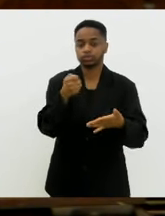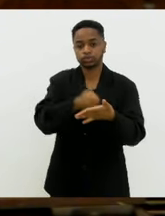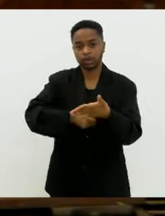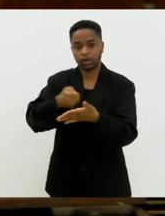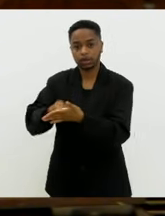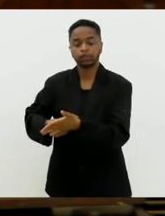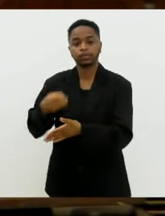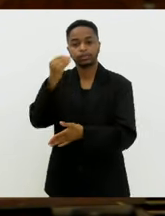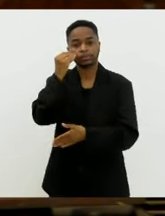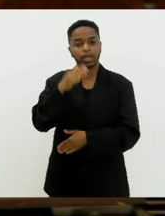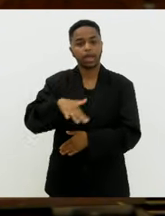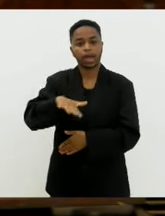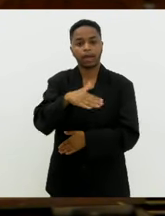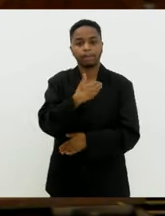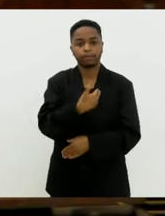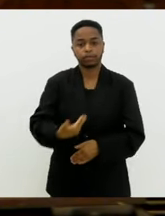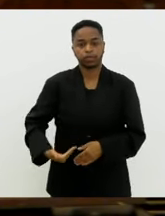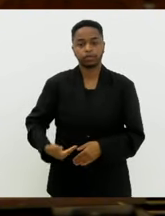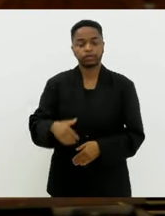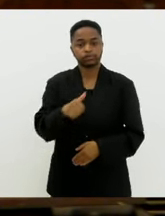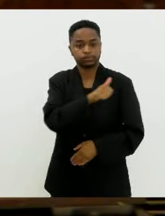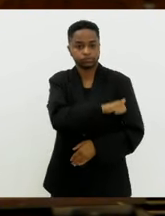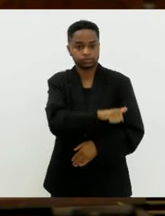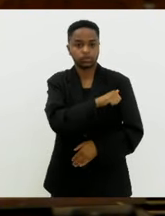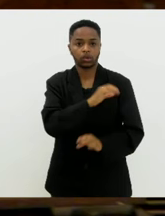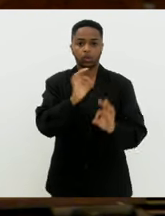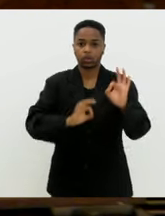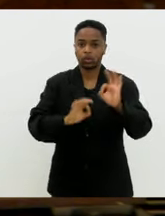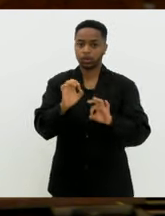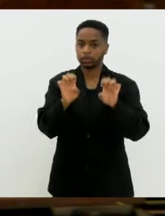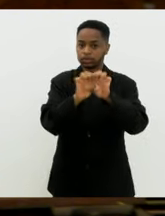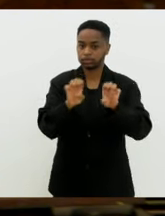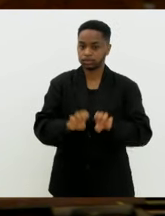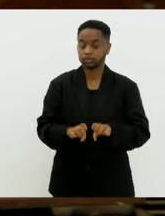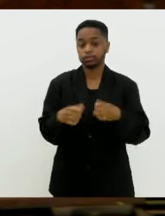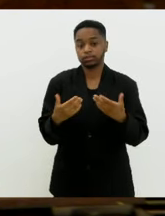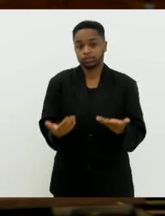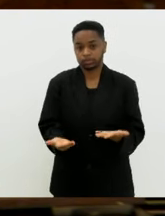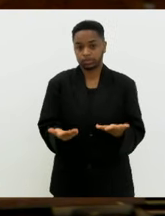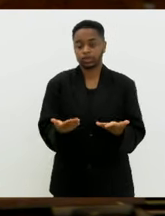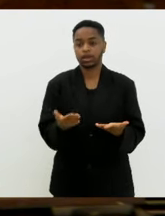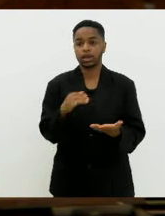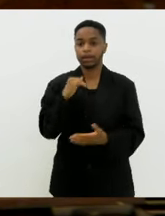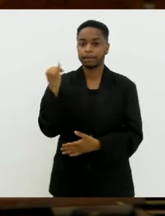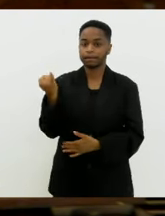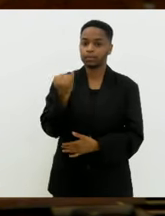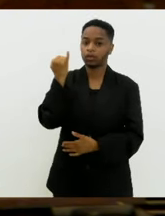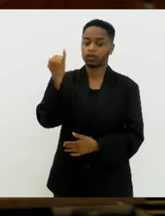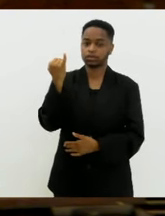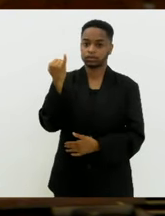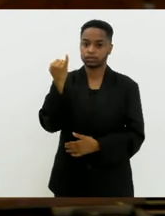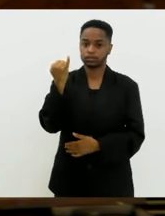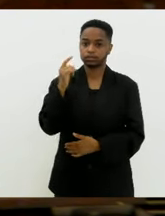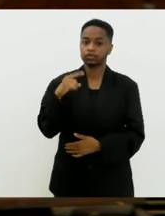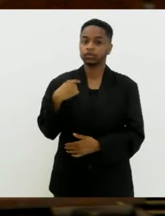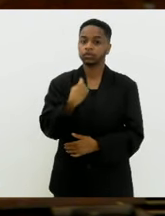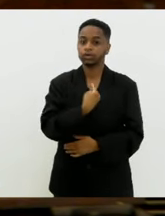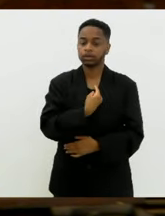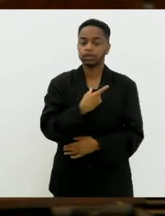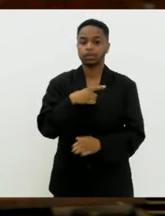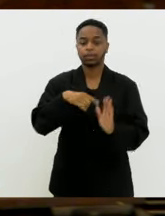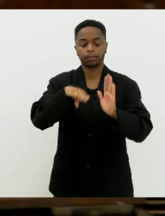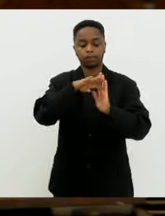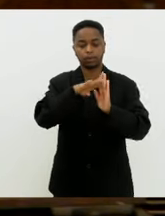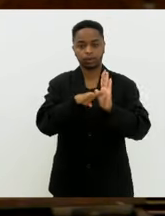serviços públicos do estado do Rio de Janeiro sejam reestruturados. Para isso, é importante que a gente volte a ter programas